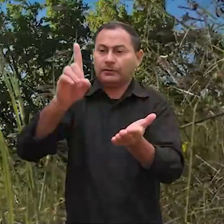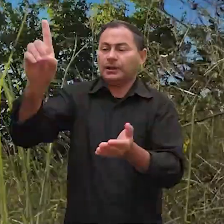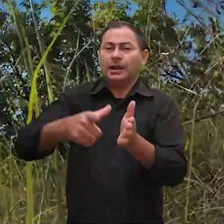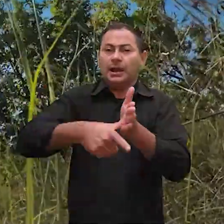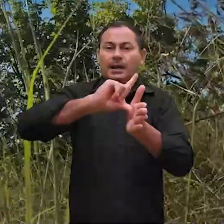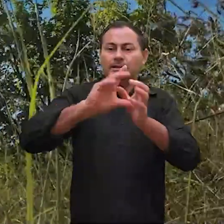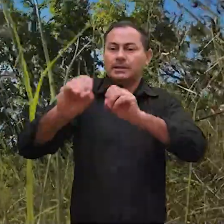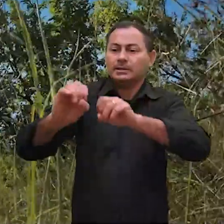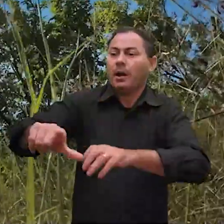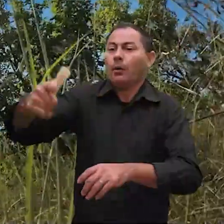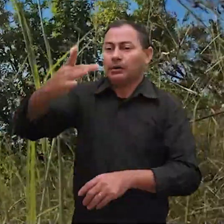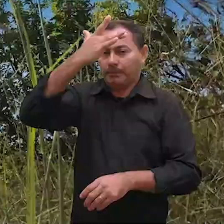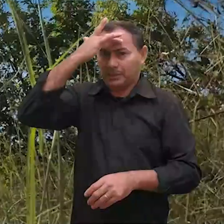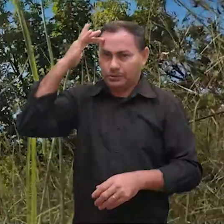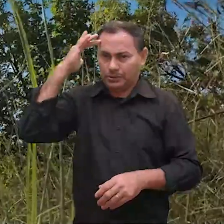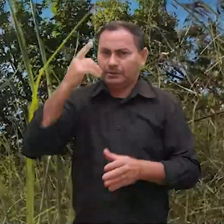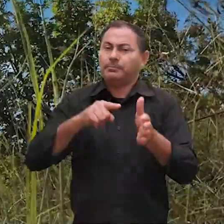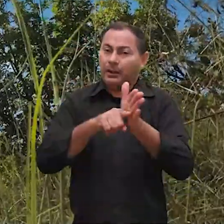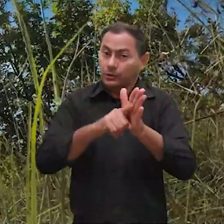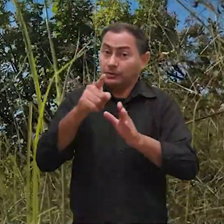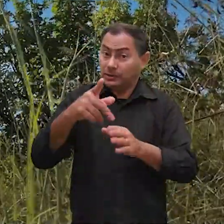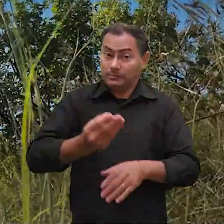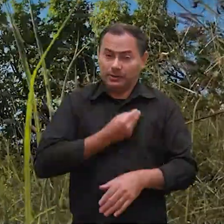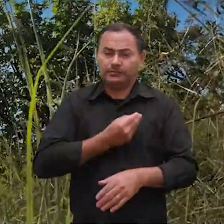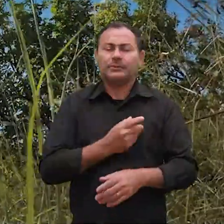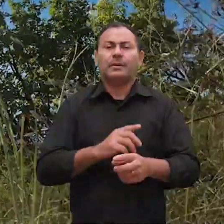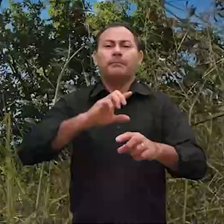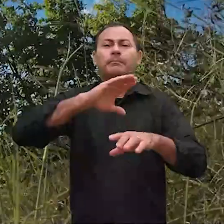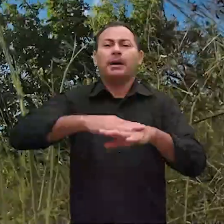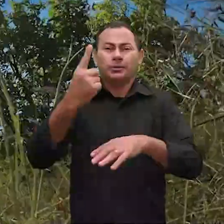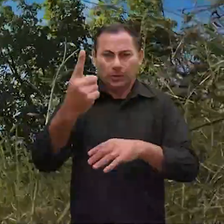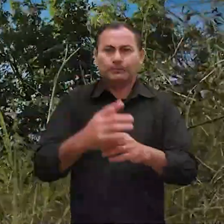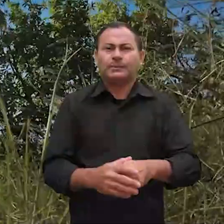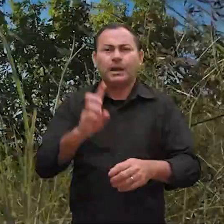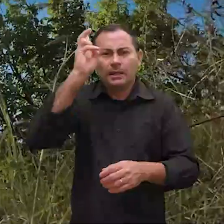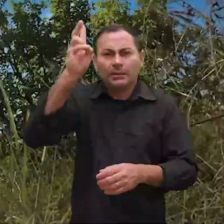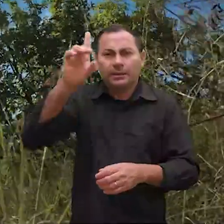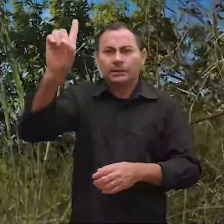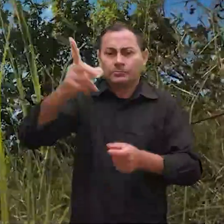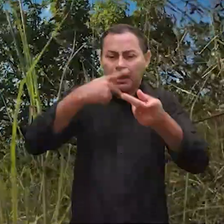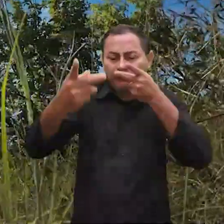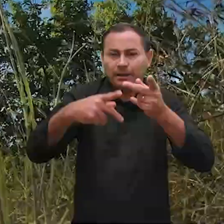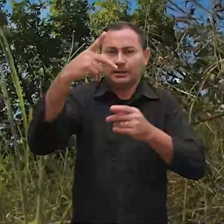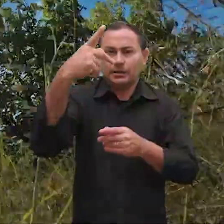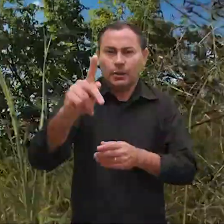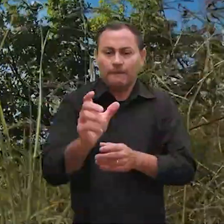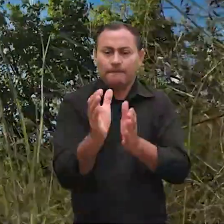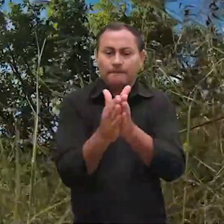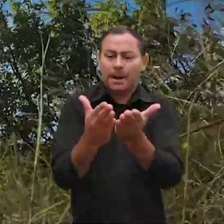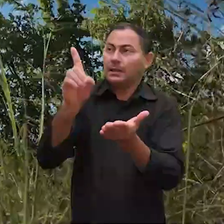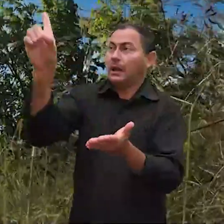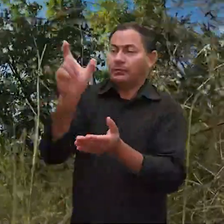às Escrituras antes de ensinar para outra pessoa. E aqui vai mais uma. Lembre-se sempre que Deus nos fala através da